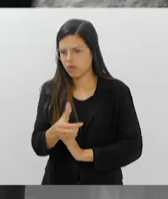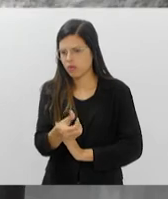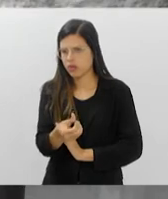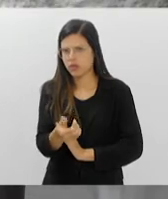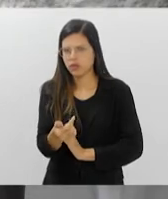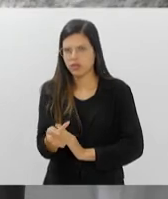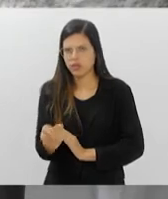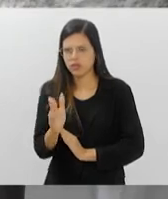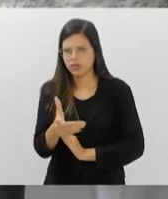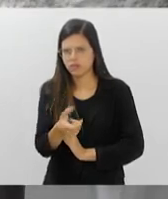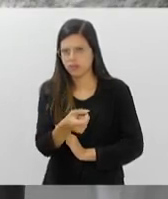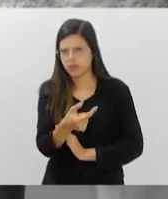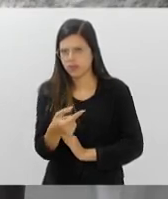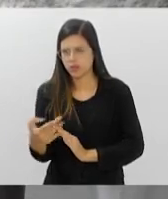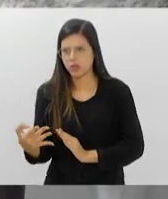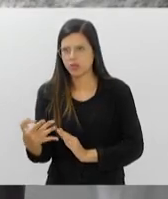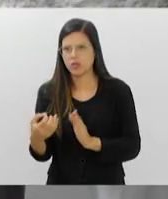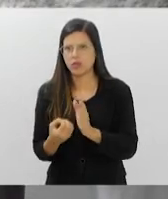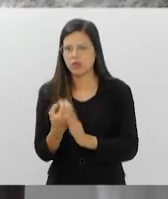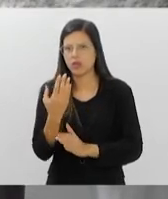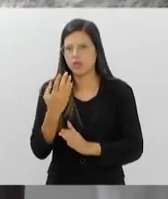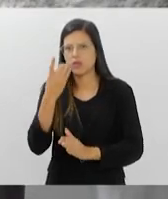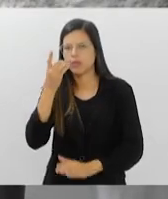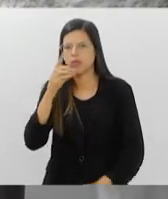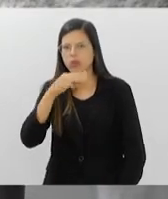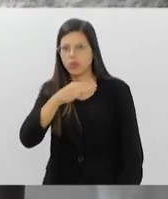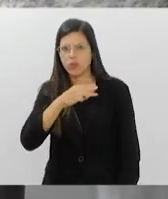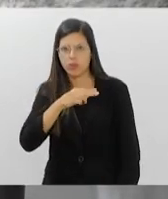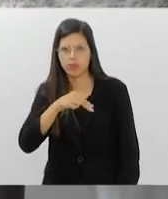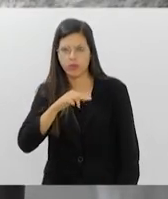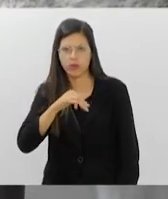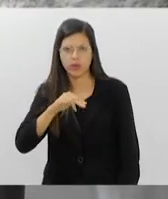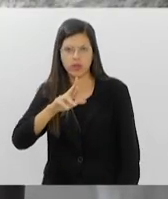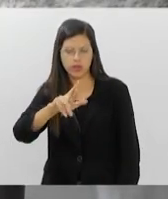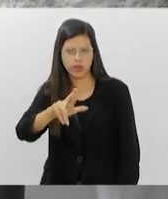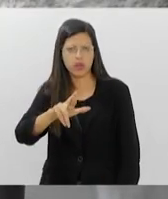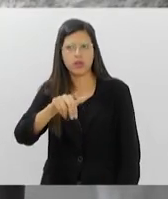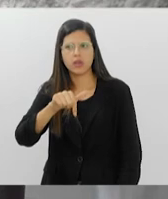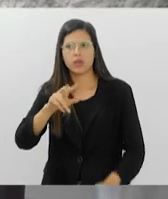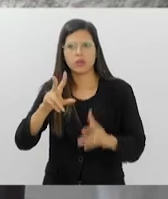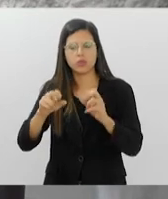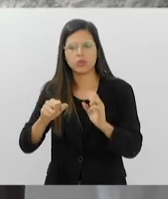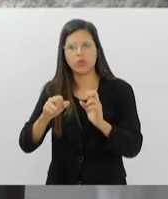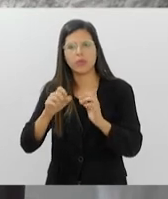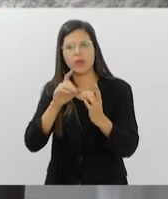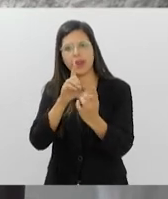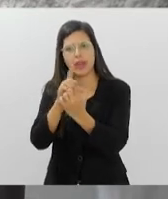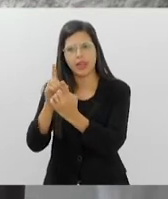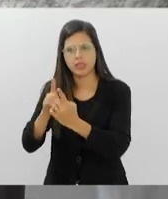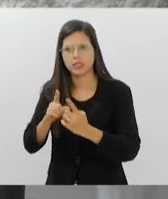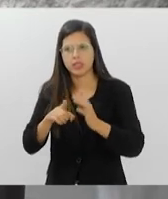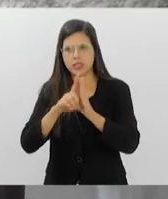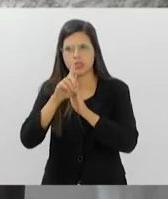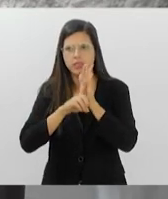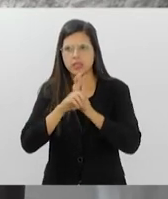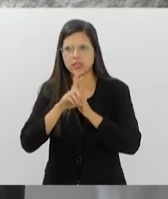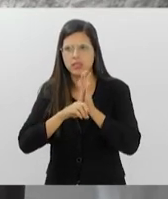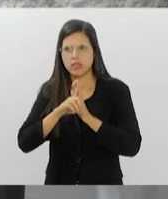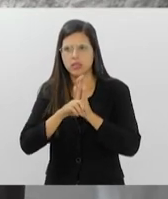de 24, de autoria do deputado Munir Neto, que dispõe sobre a realização do exame